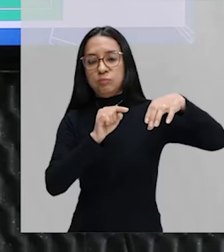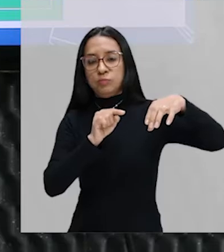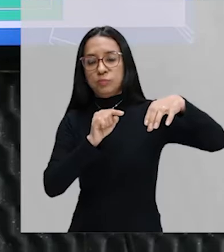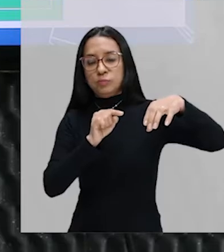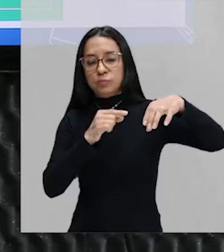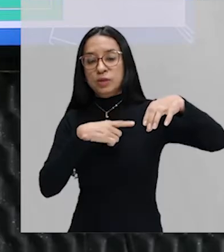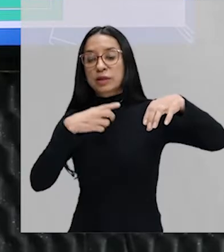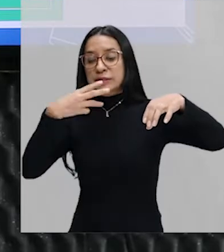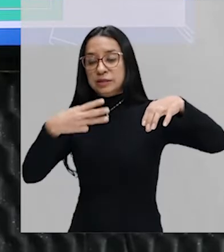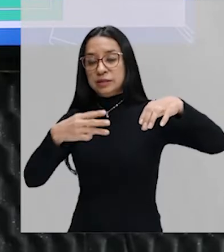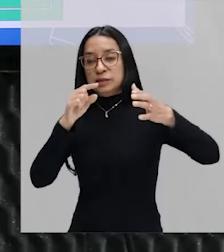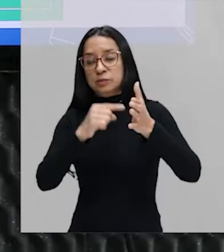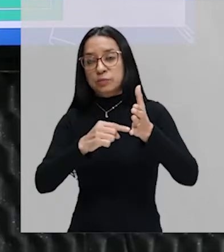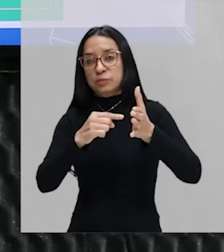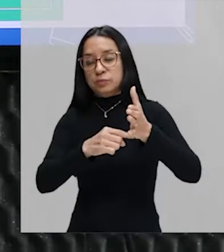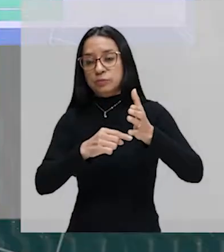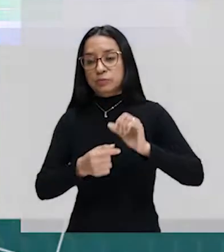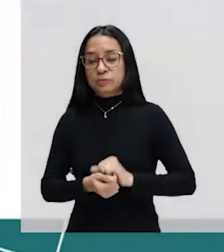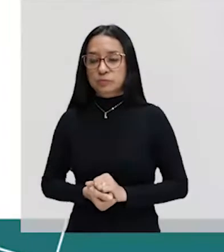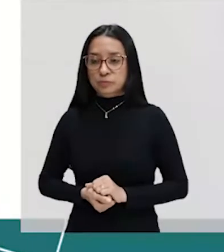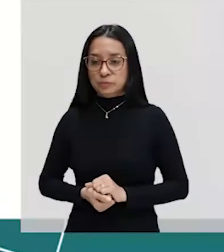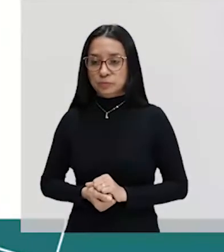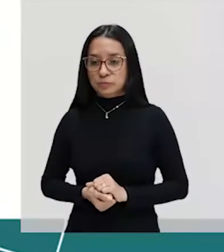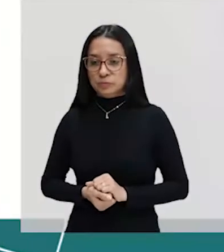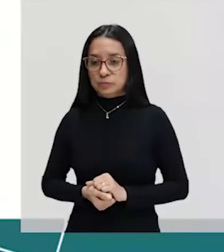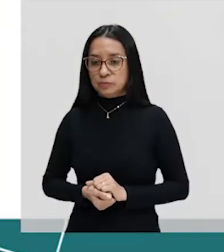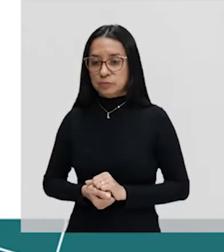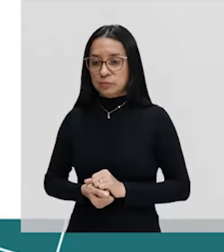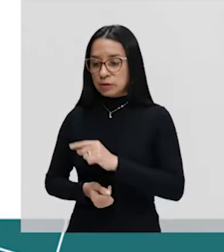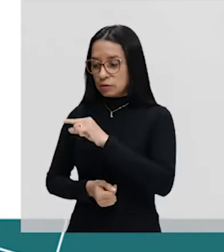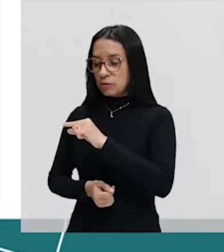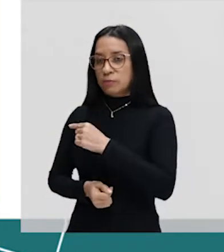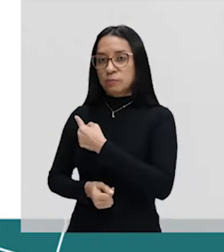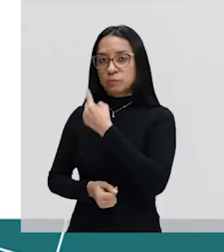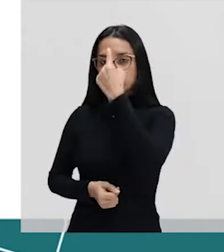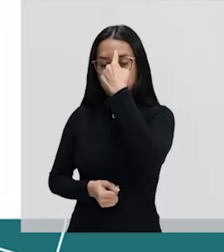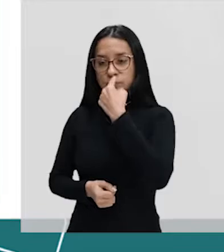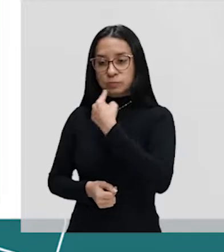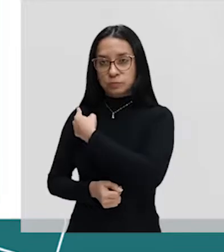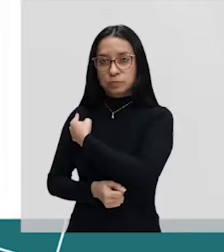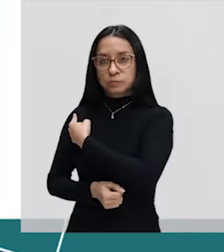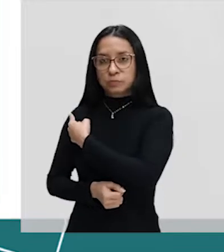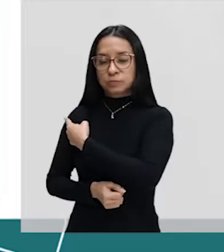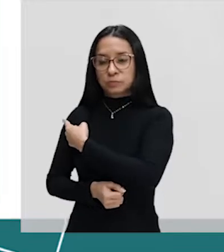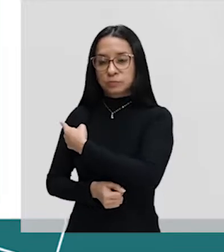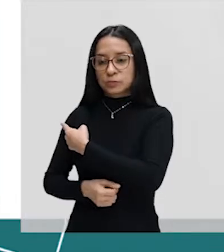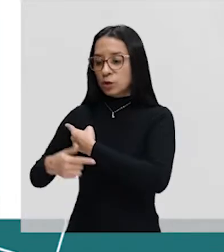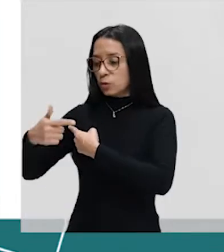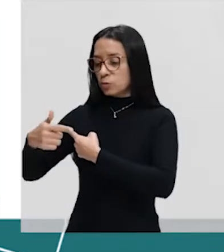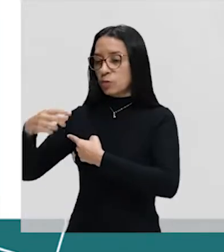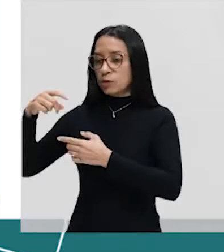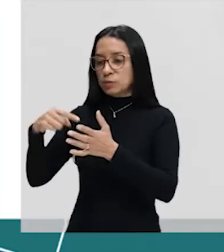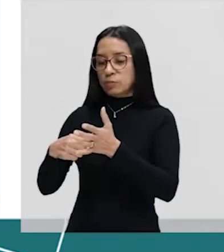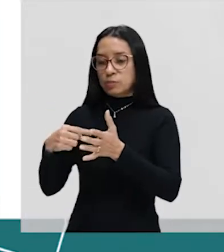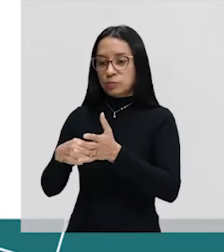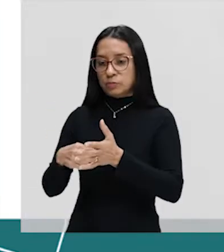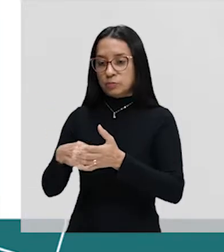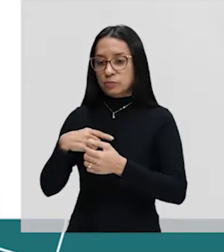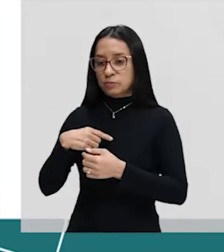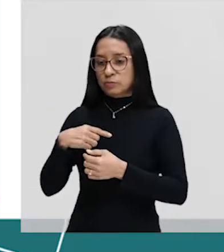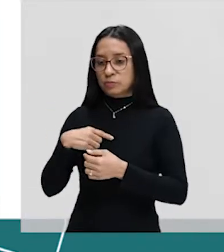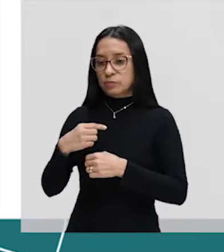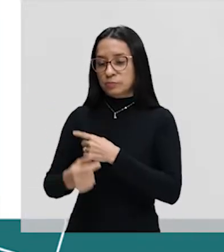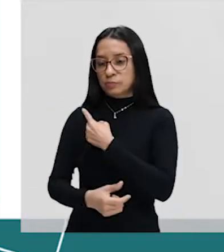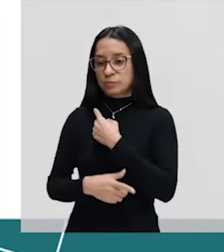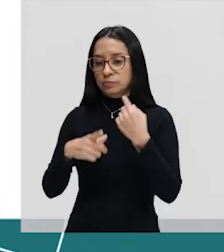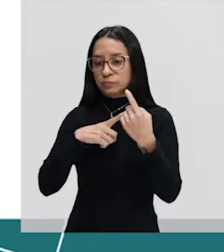quê? 3 pontos. Um arremesso de dentro desse perímetro, 2 pontos. Nós temos ainda a linha de lance livre,